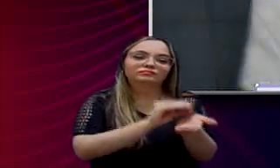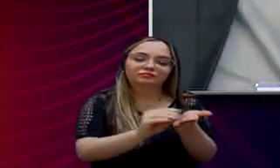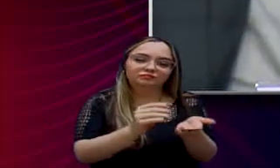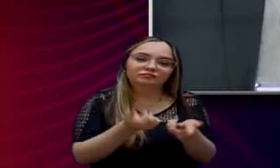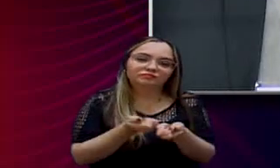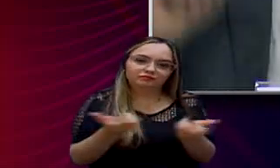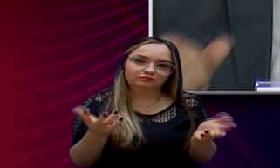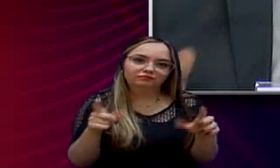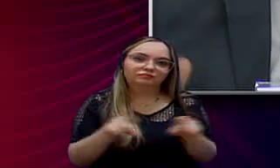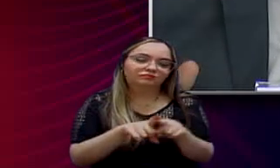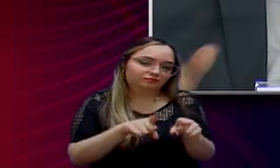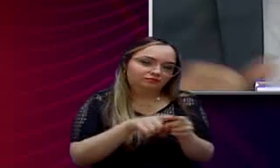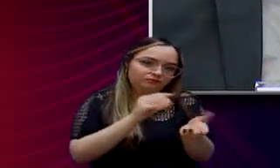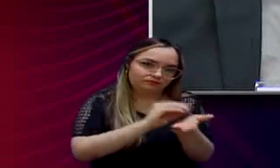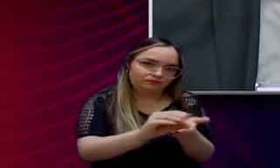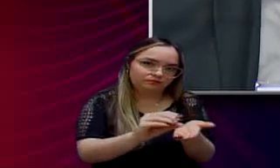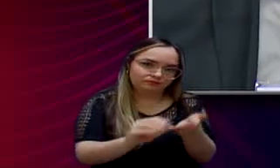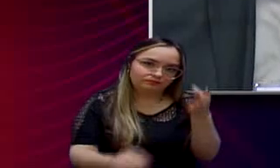despesas correntes